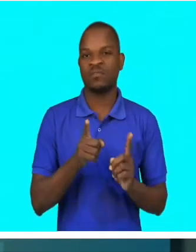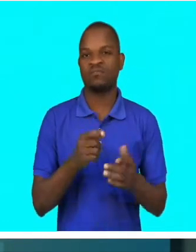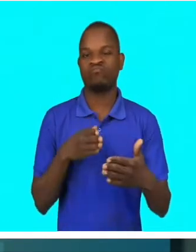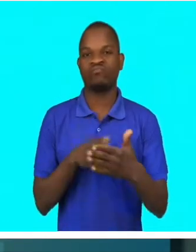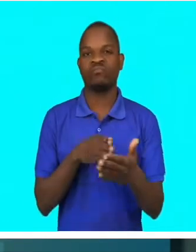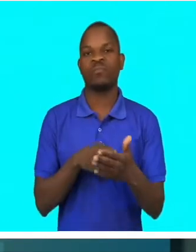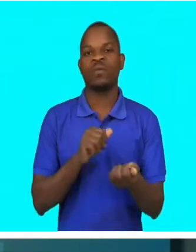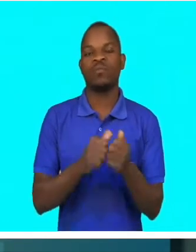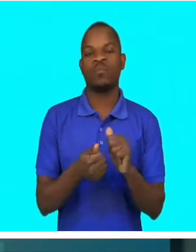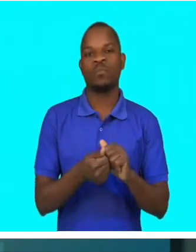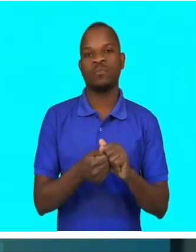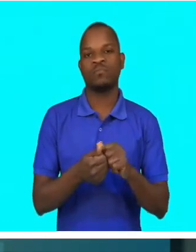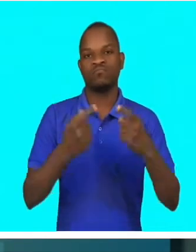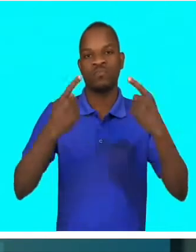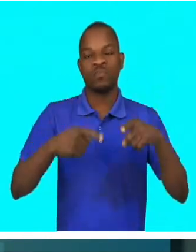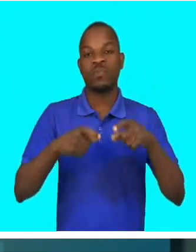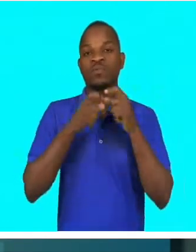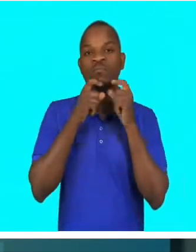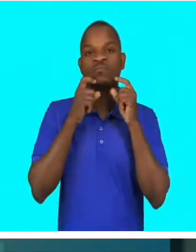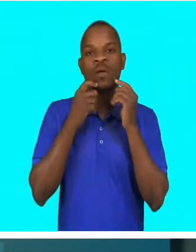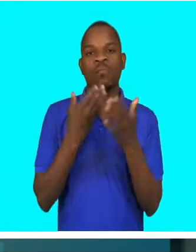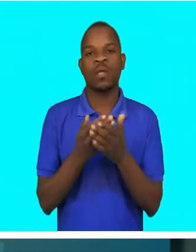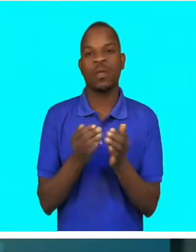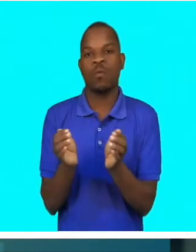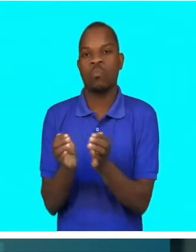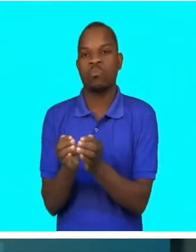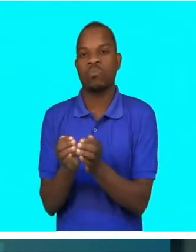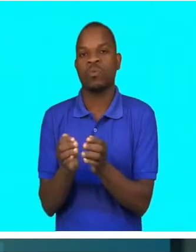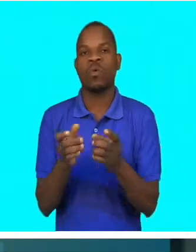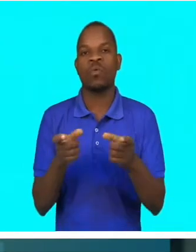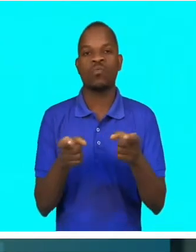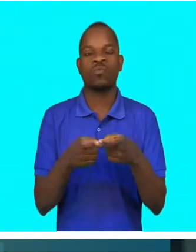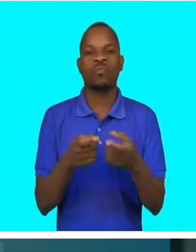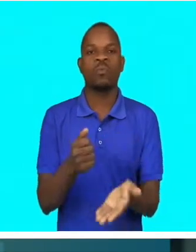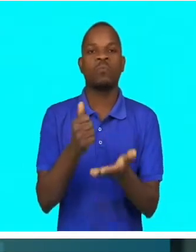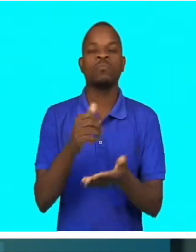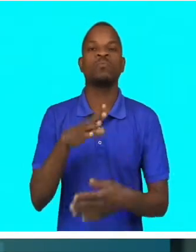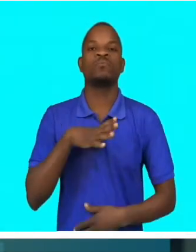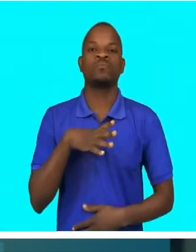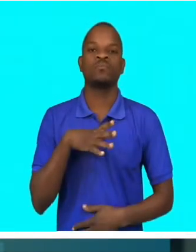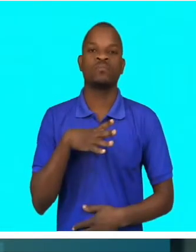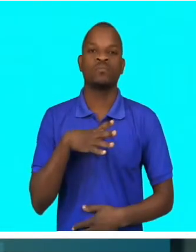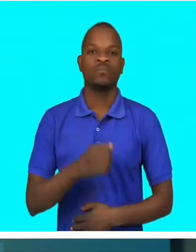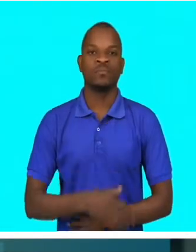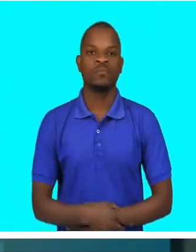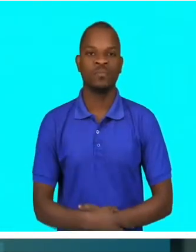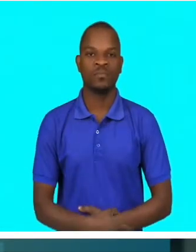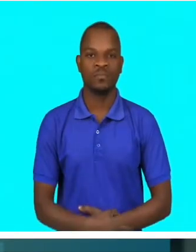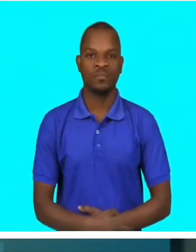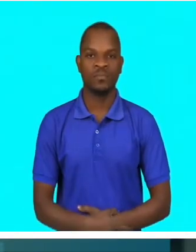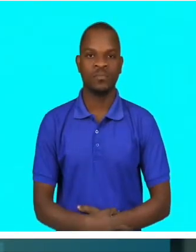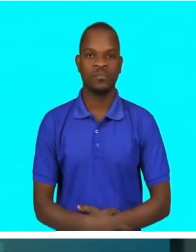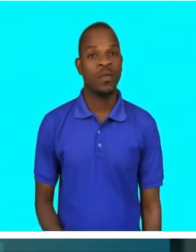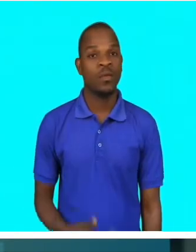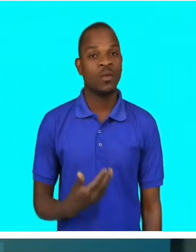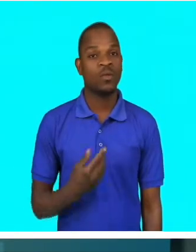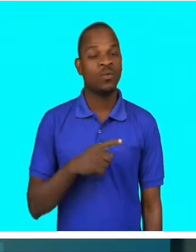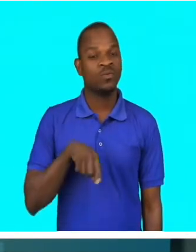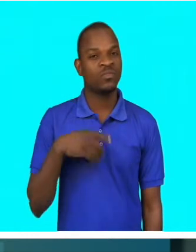pode inviabilizar o Moçambola, pois são poucos clubes com capacidade financeira para o efeito.